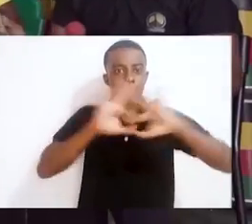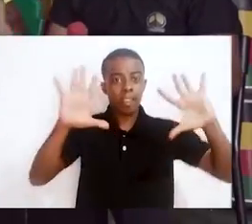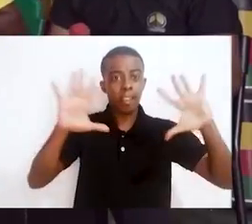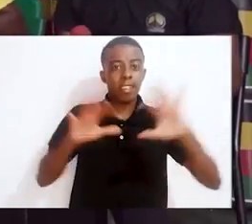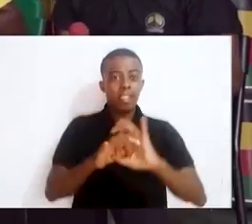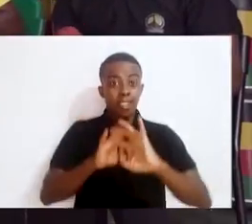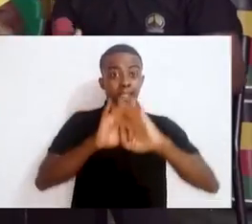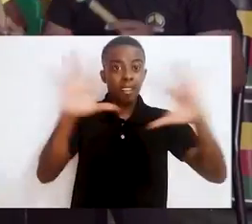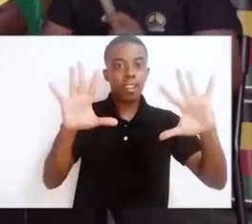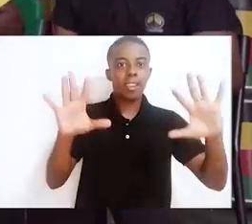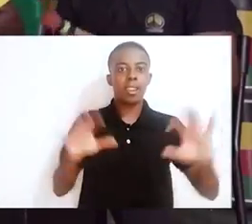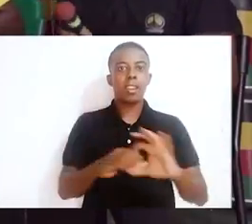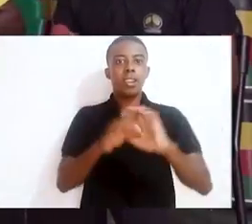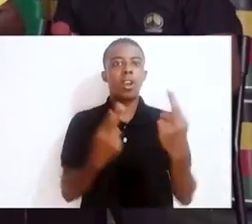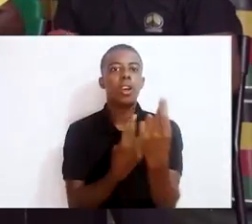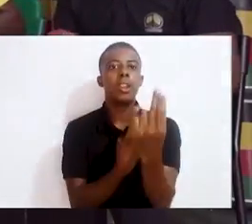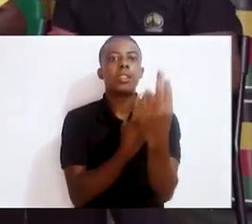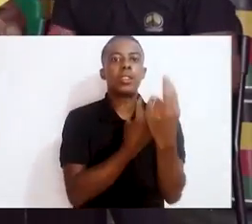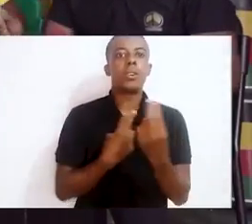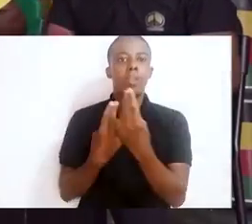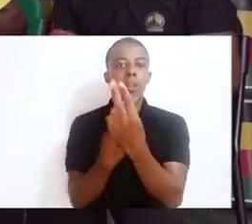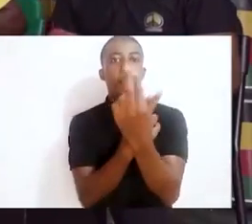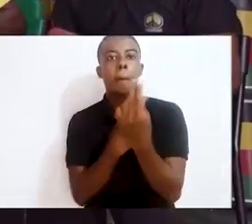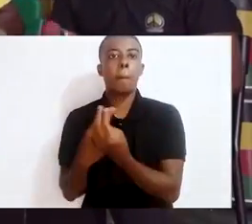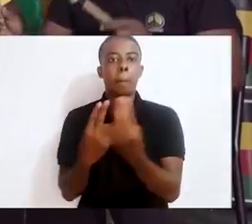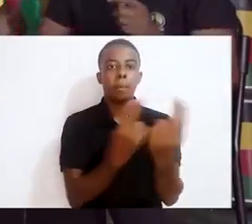Liberdade, igualdade,